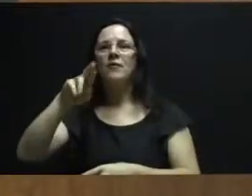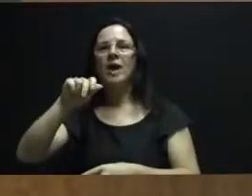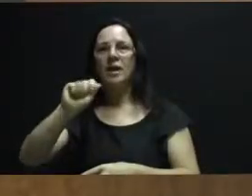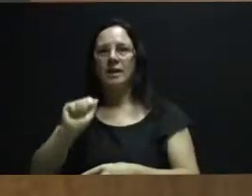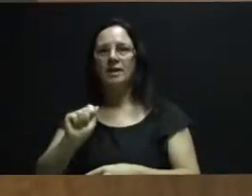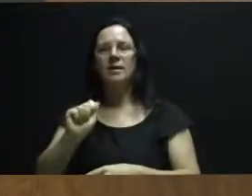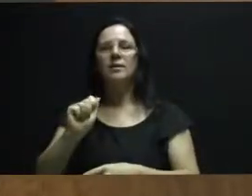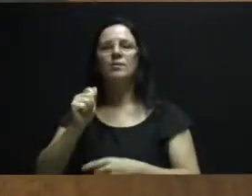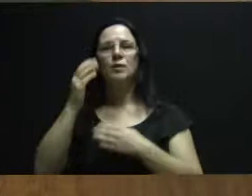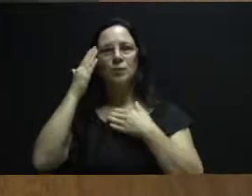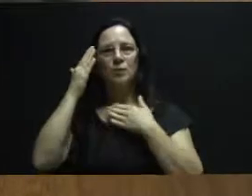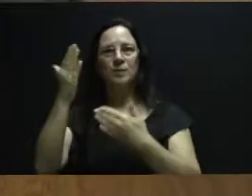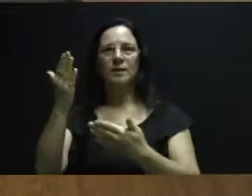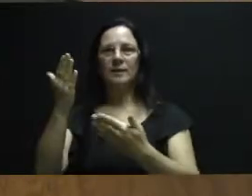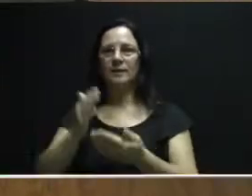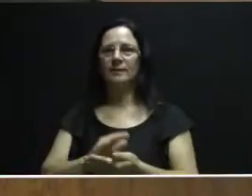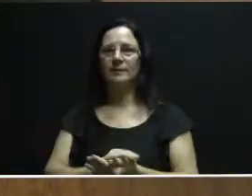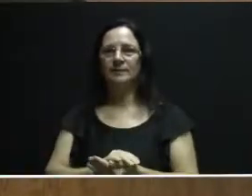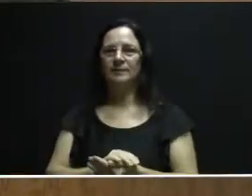noite.